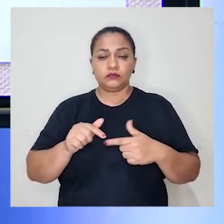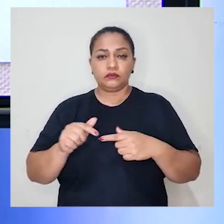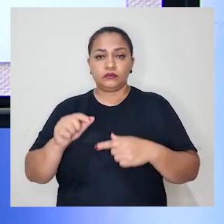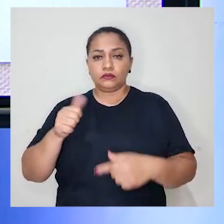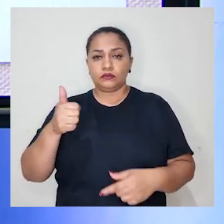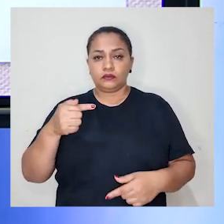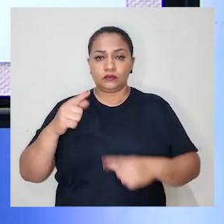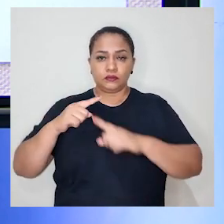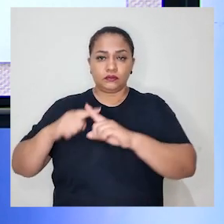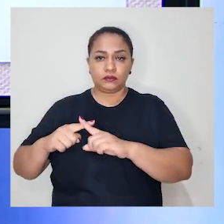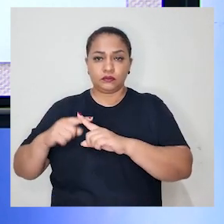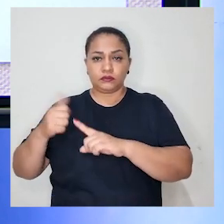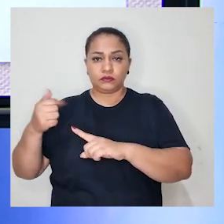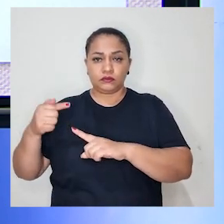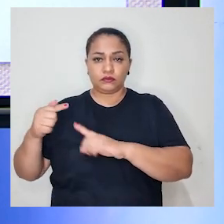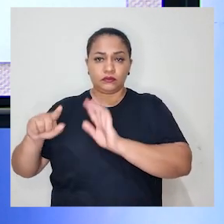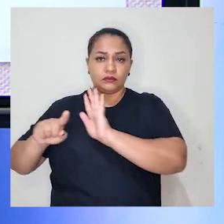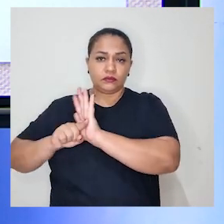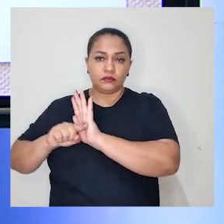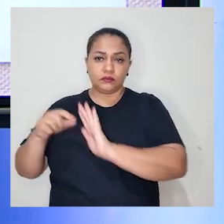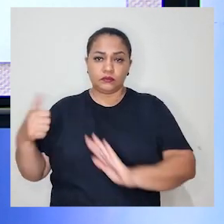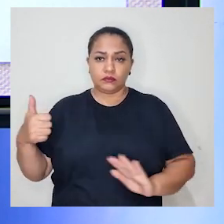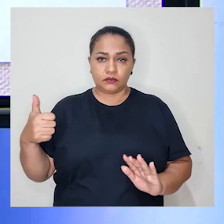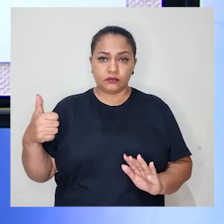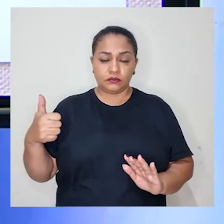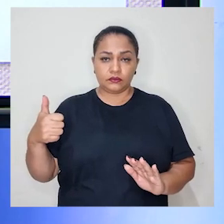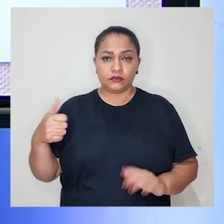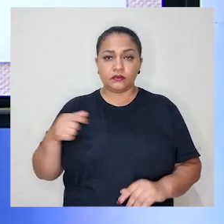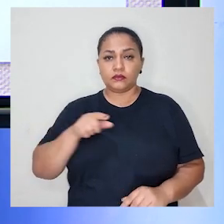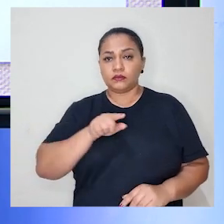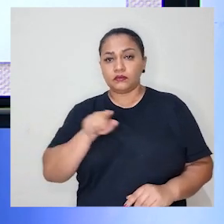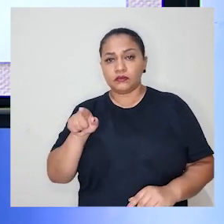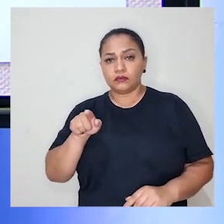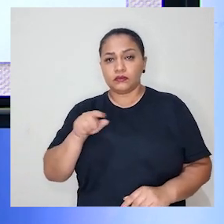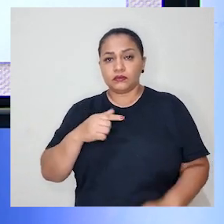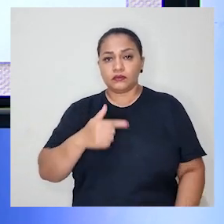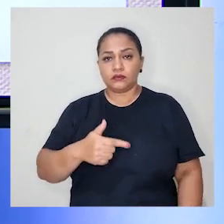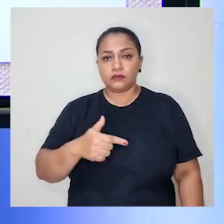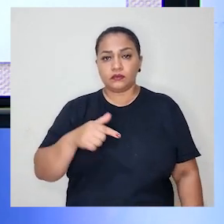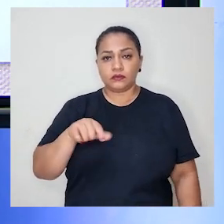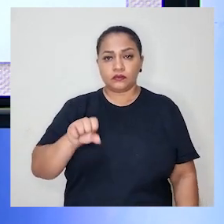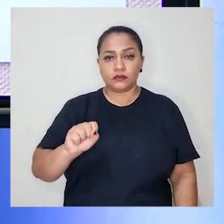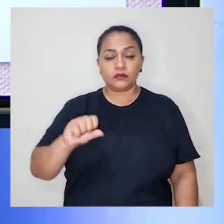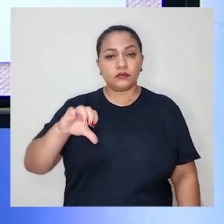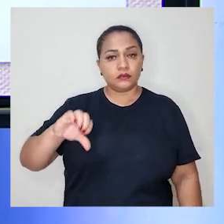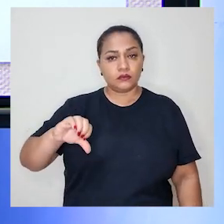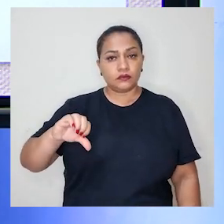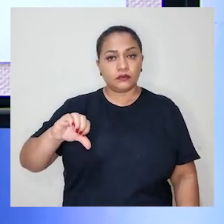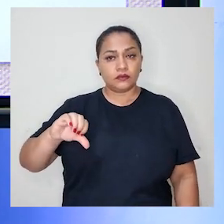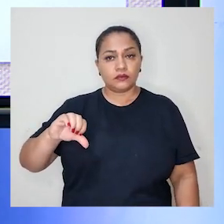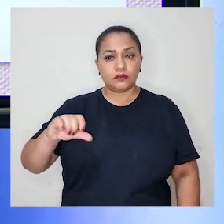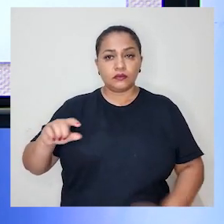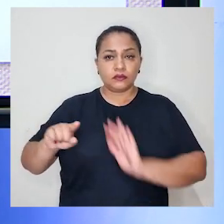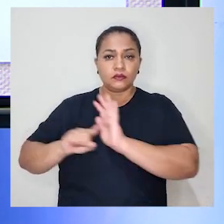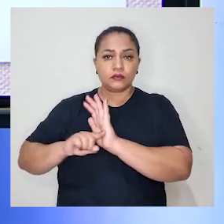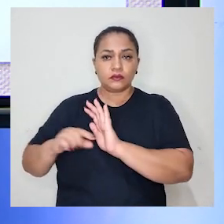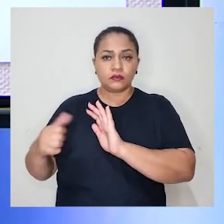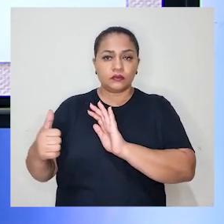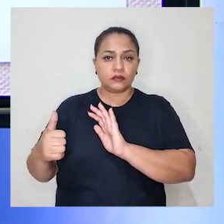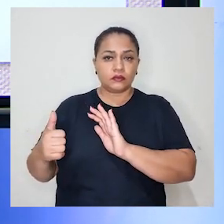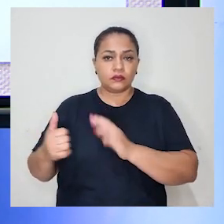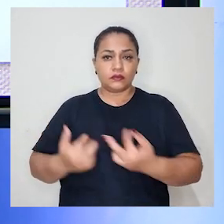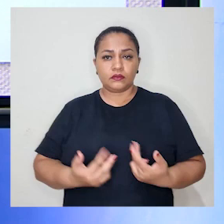vezes 17, menos 1. 17 menos 17 dá 289. 289 menos